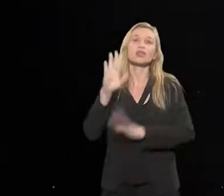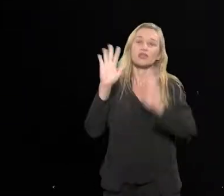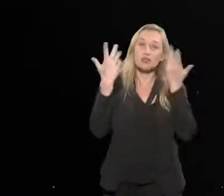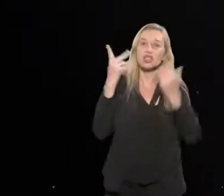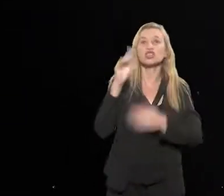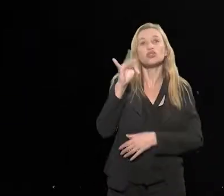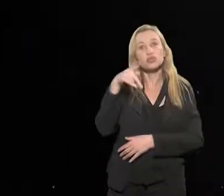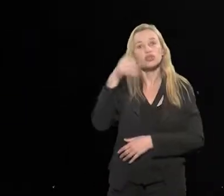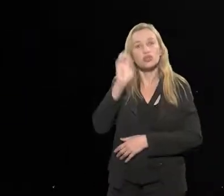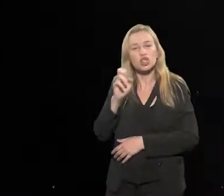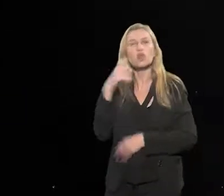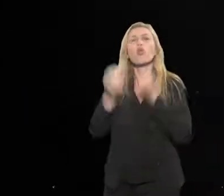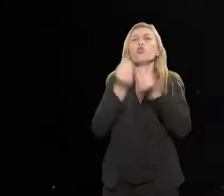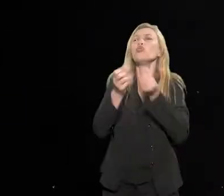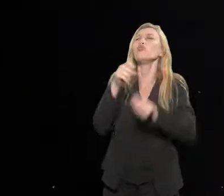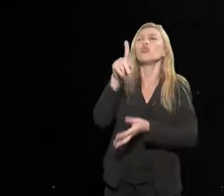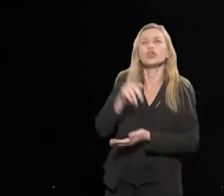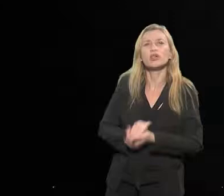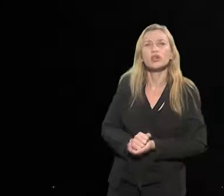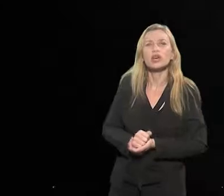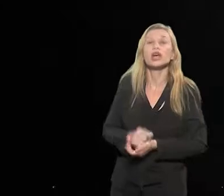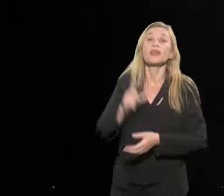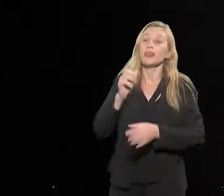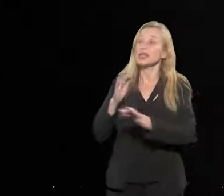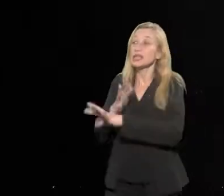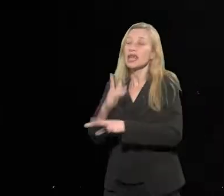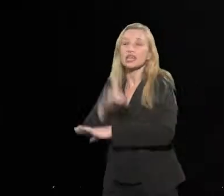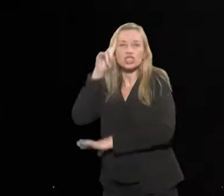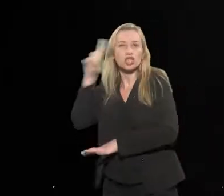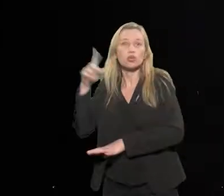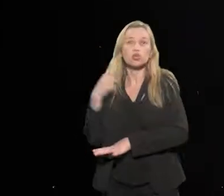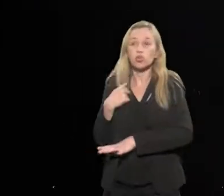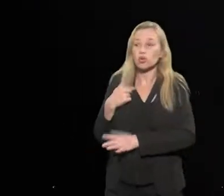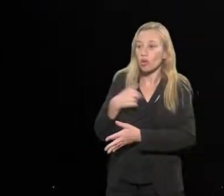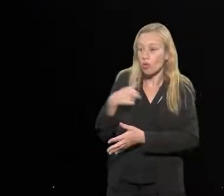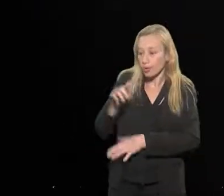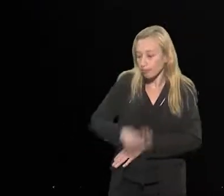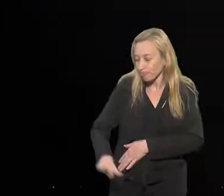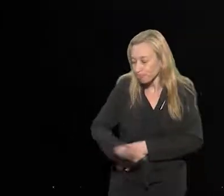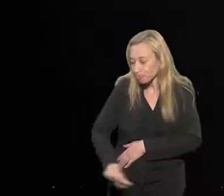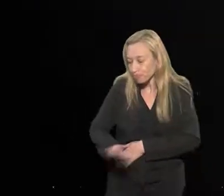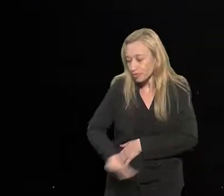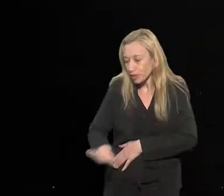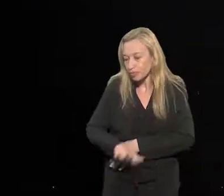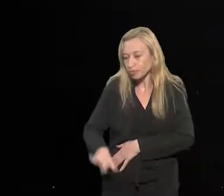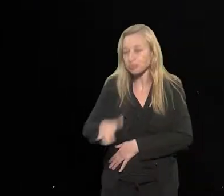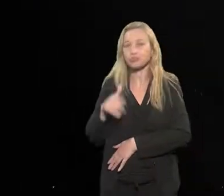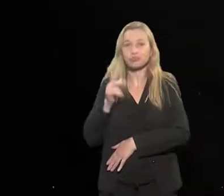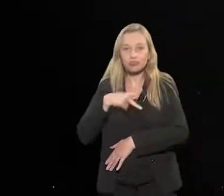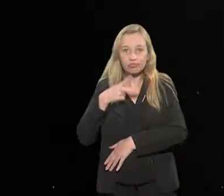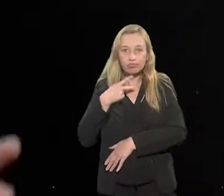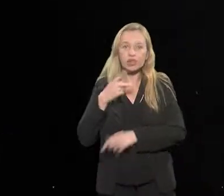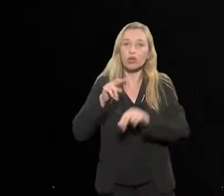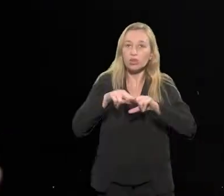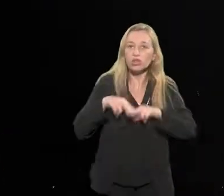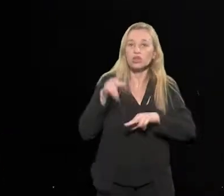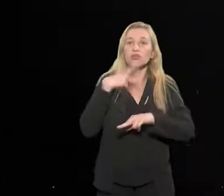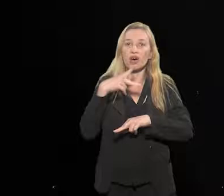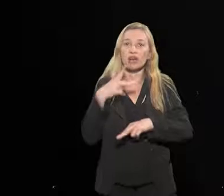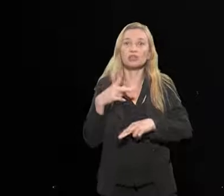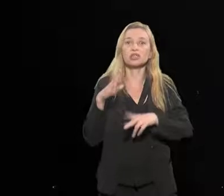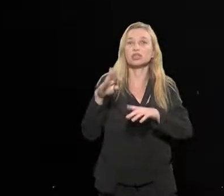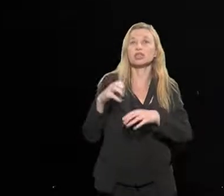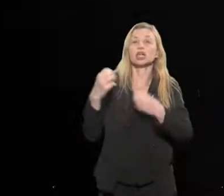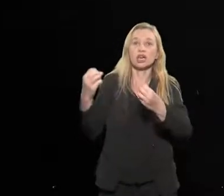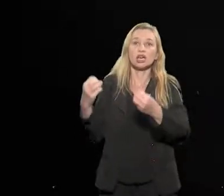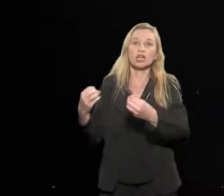funk. Como é que foi isso? Na Cidade de Deus, quando eu era pequeno, por isso que eu falo muito dessa